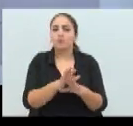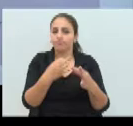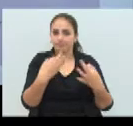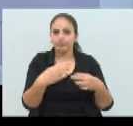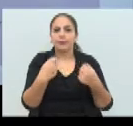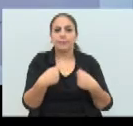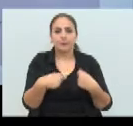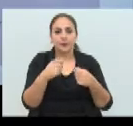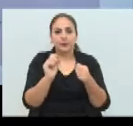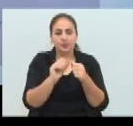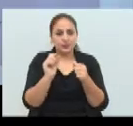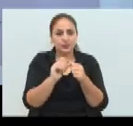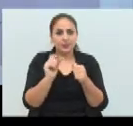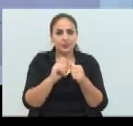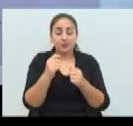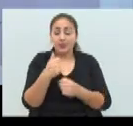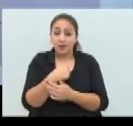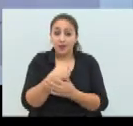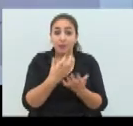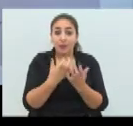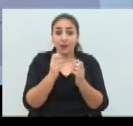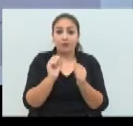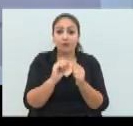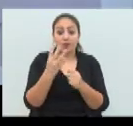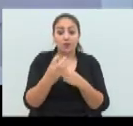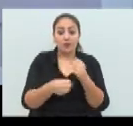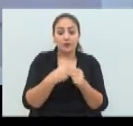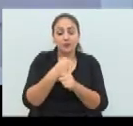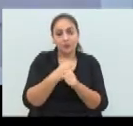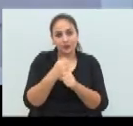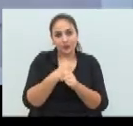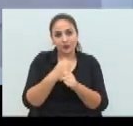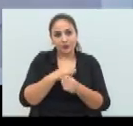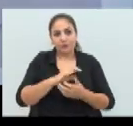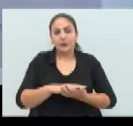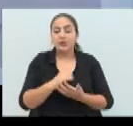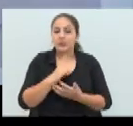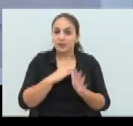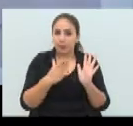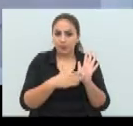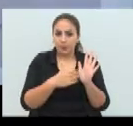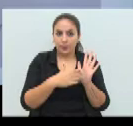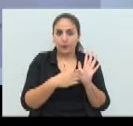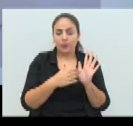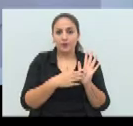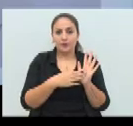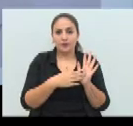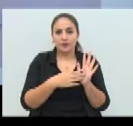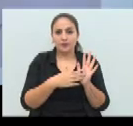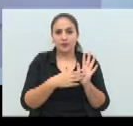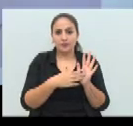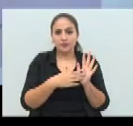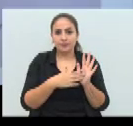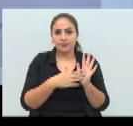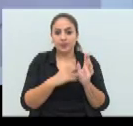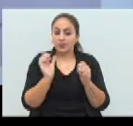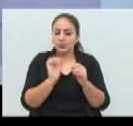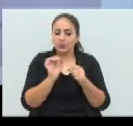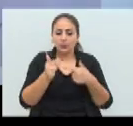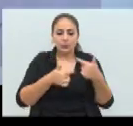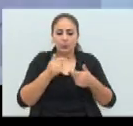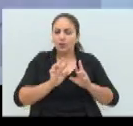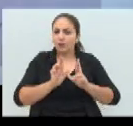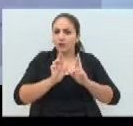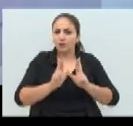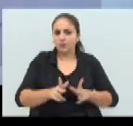fazer. E isso eu pretendo fazer durante os 4 anos. Foi uma proposta de fazer um trabalho